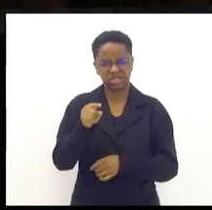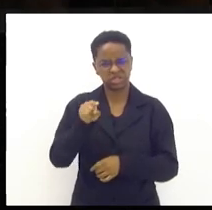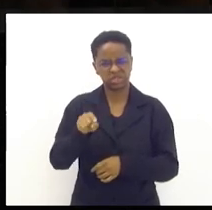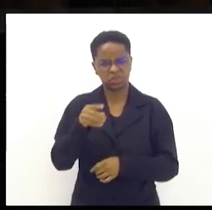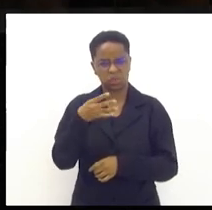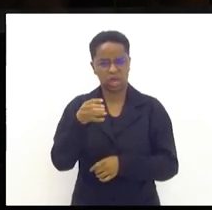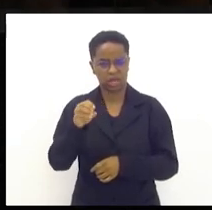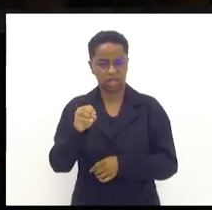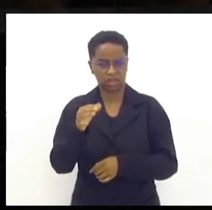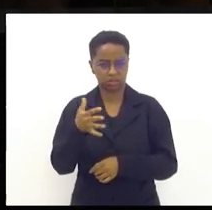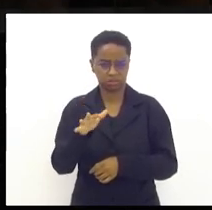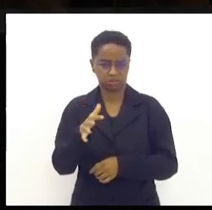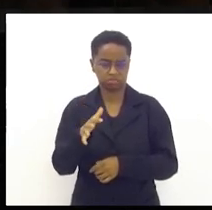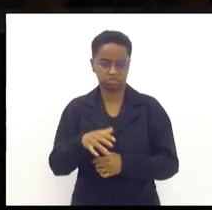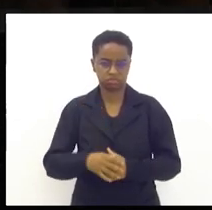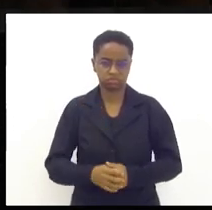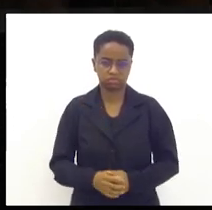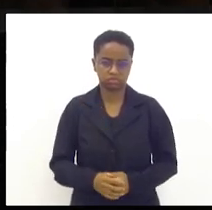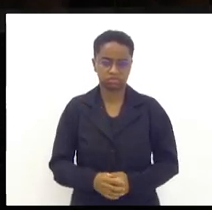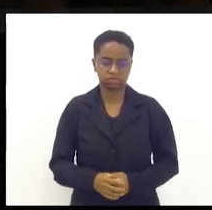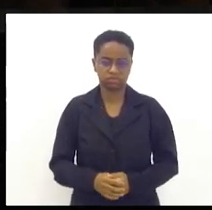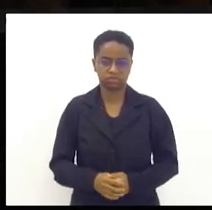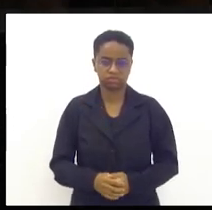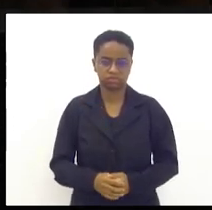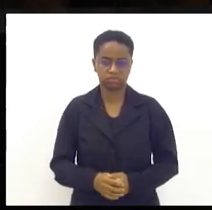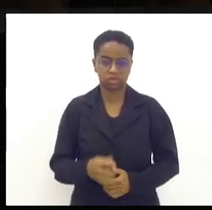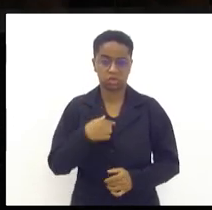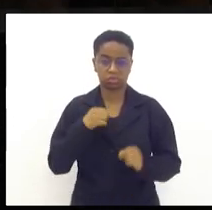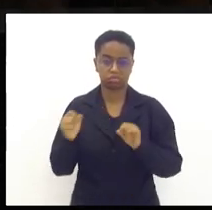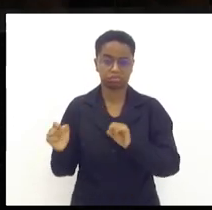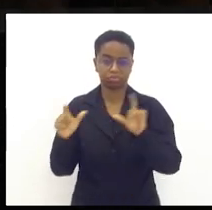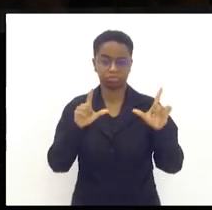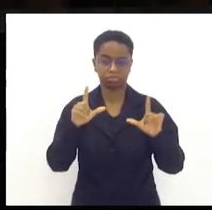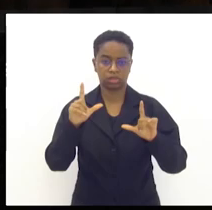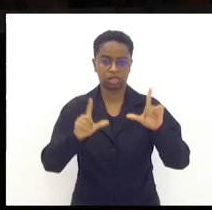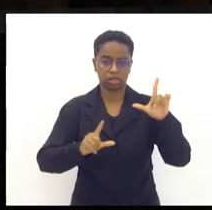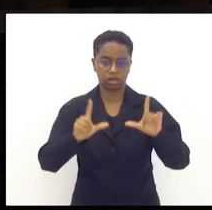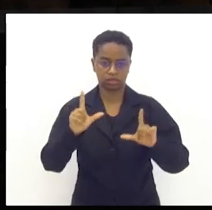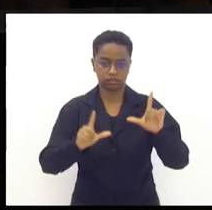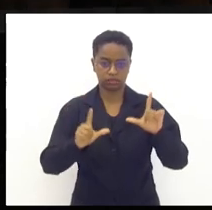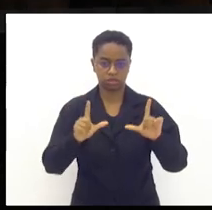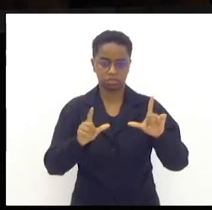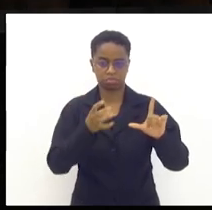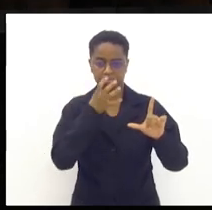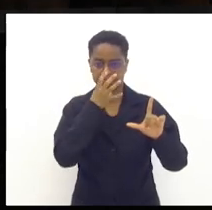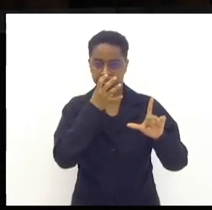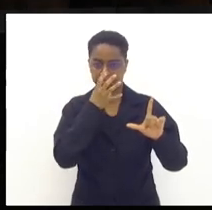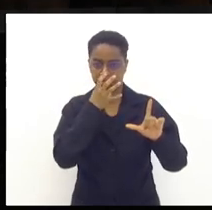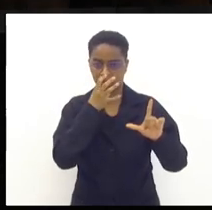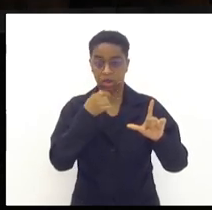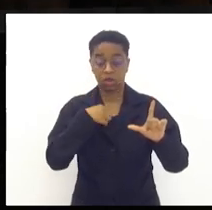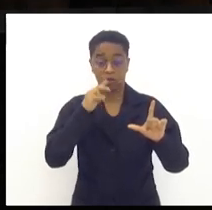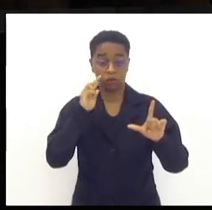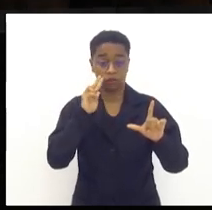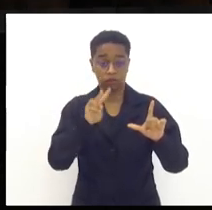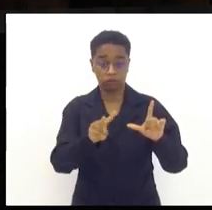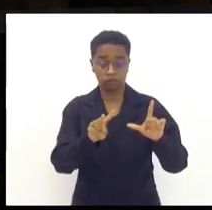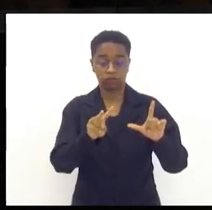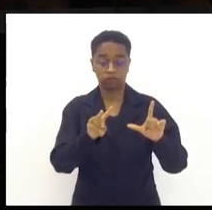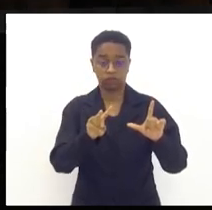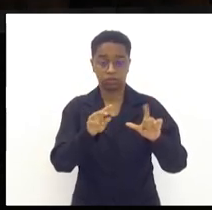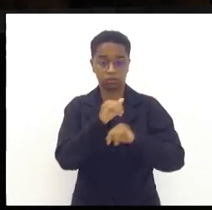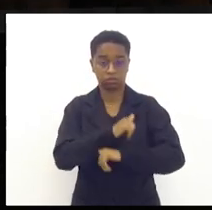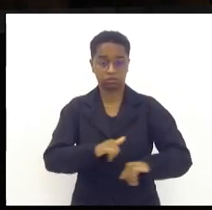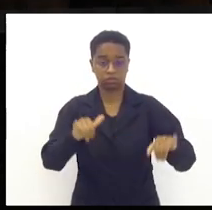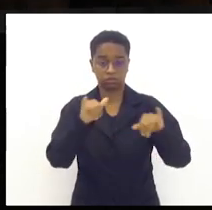7h40 da manhã, eu liguei a televisão e saiu a notícia